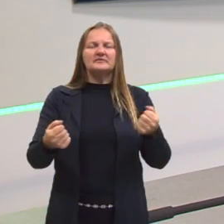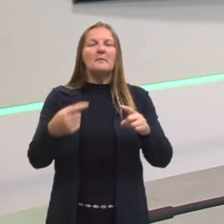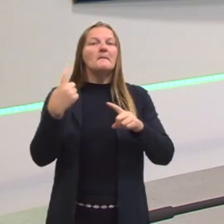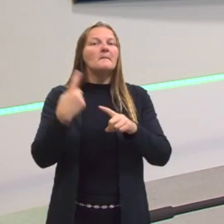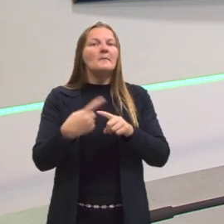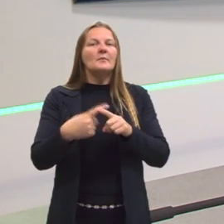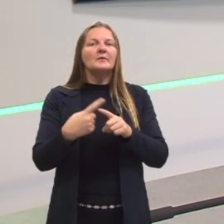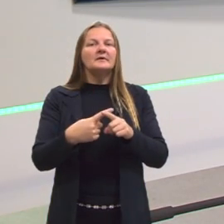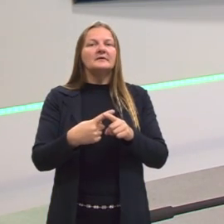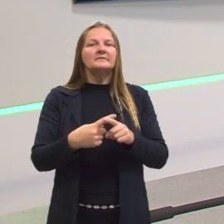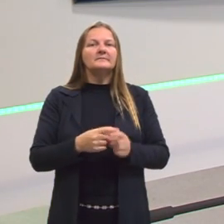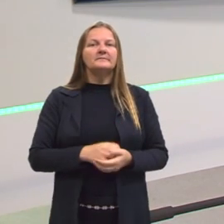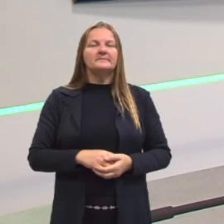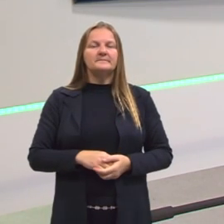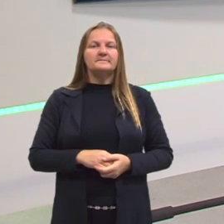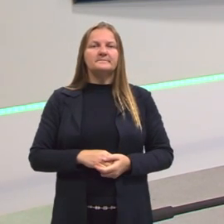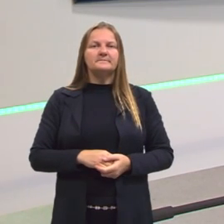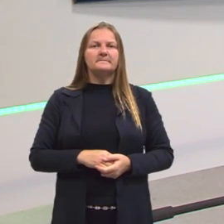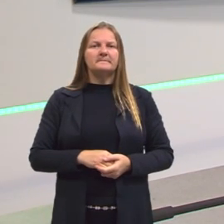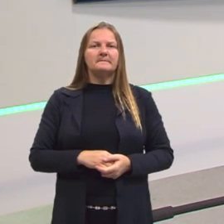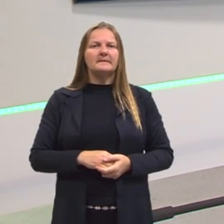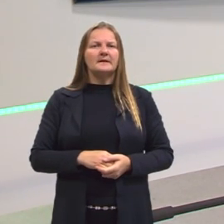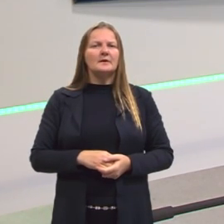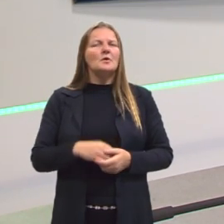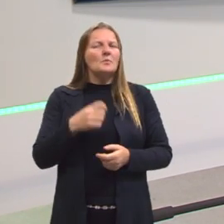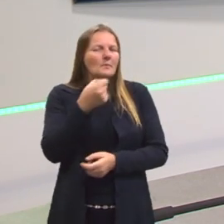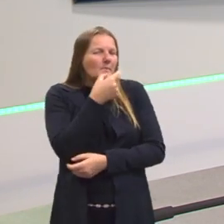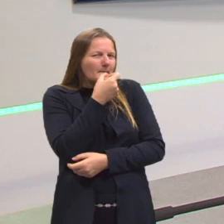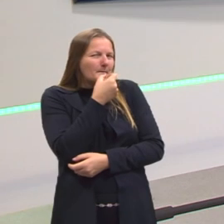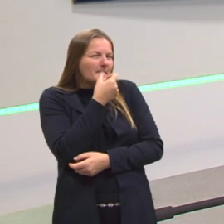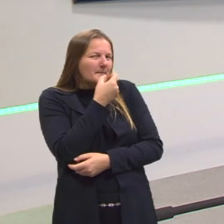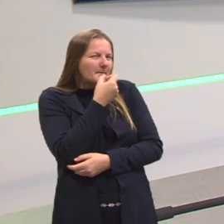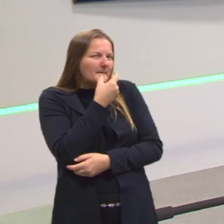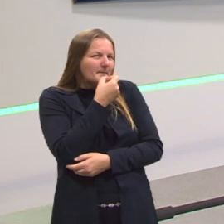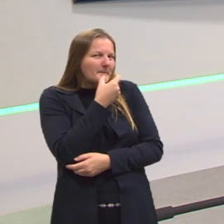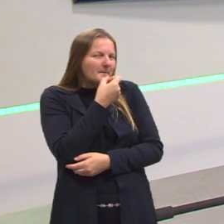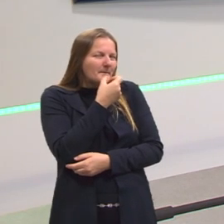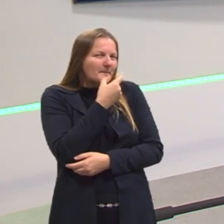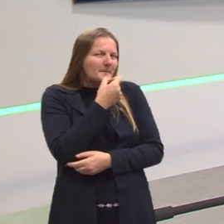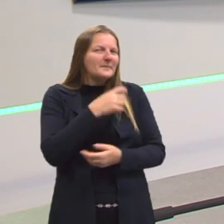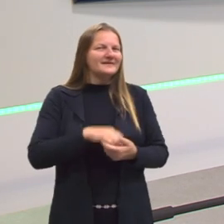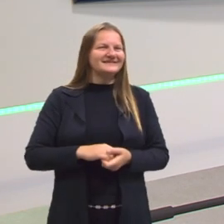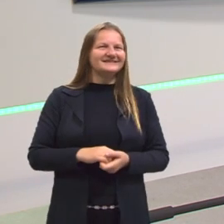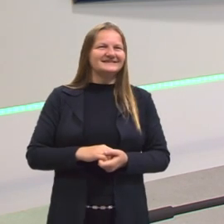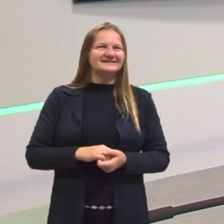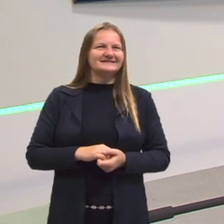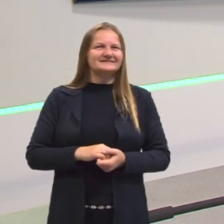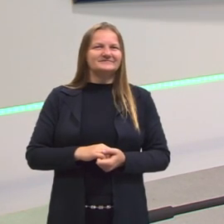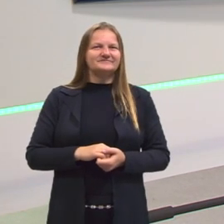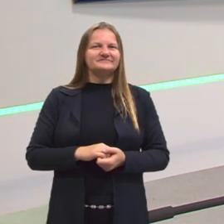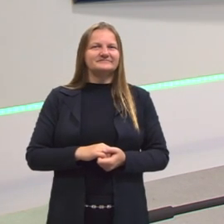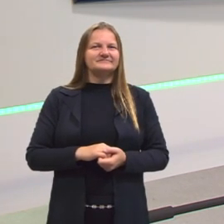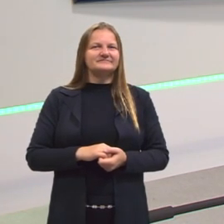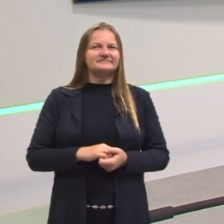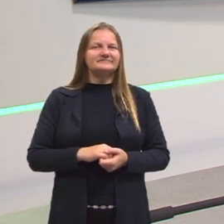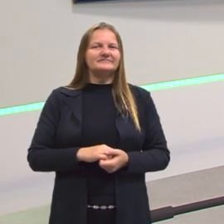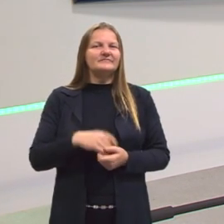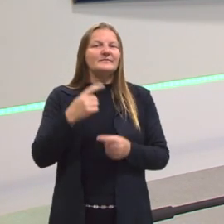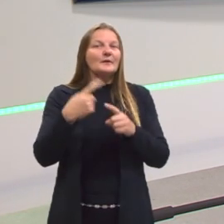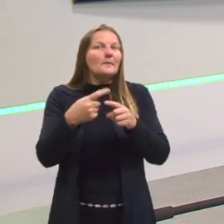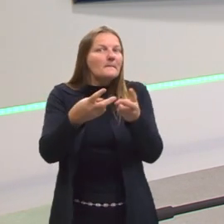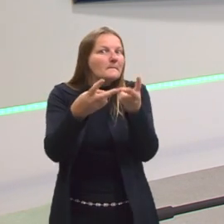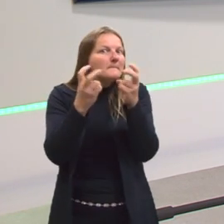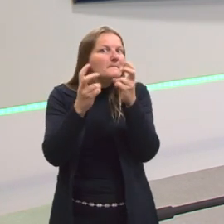era de uma maneira o humor um pouquinho salgado né a gente perceber que